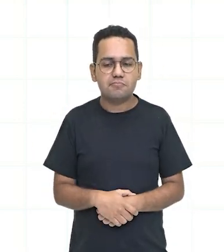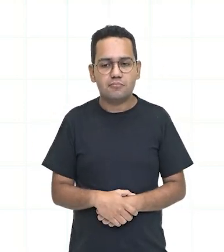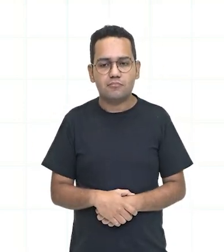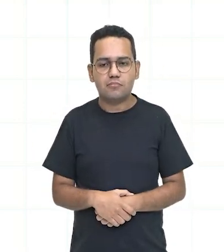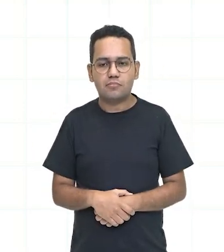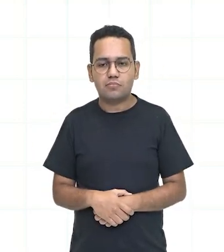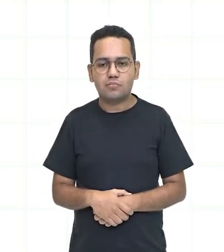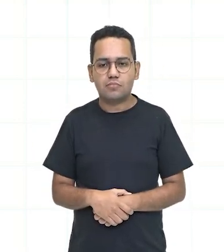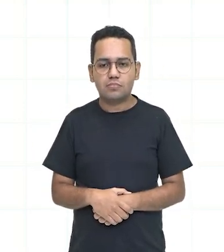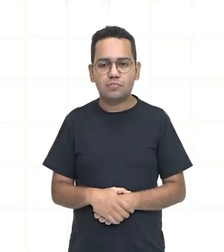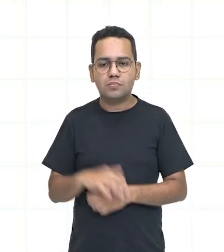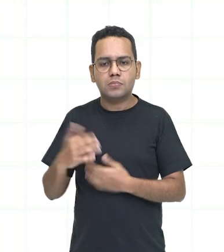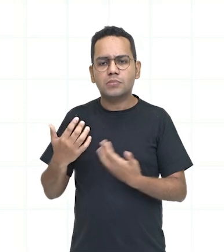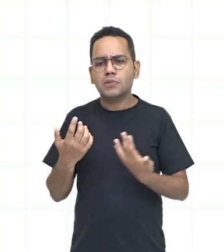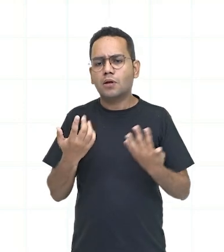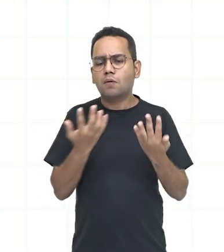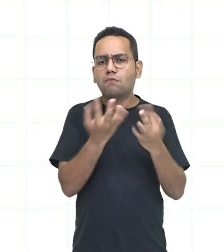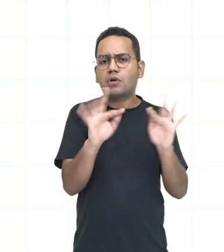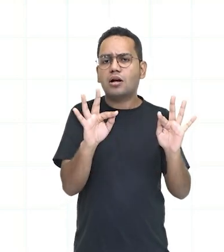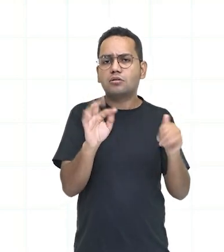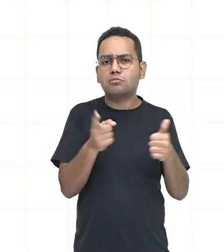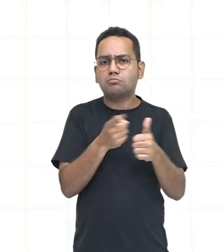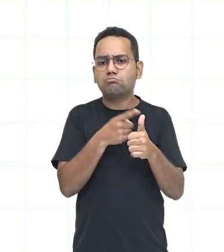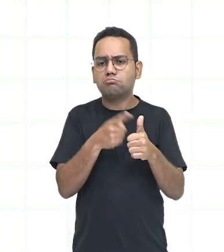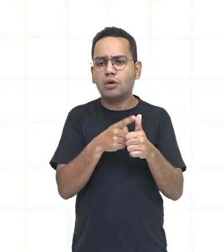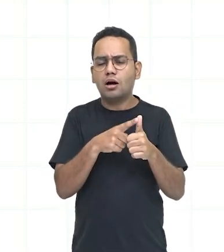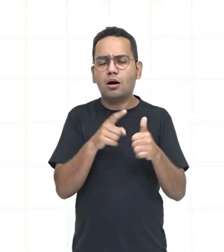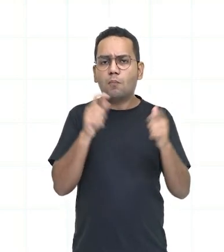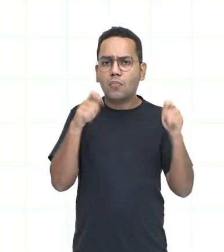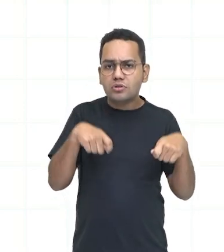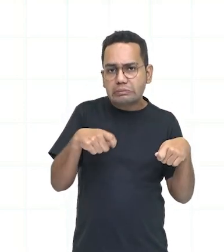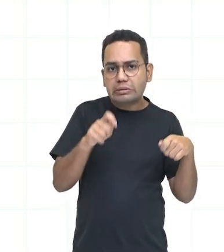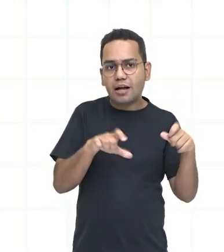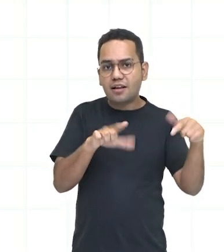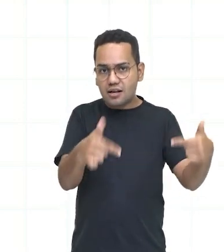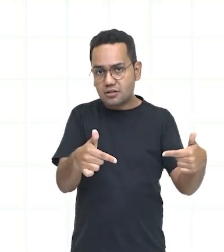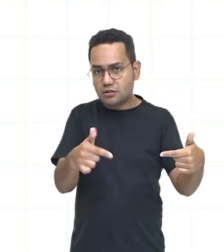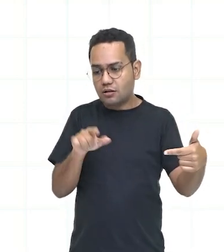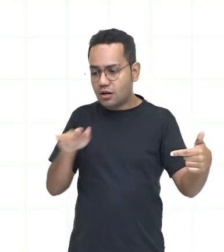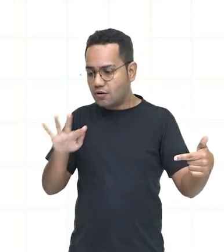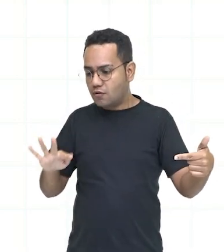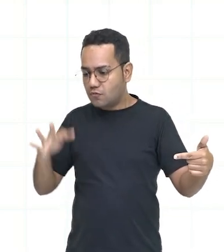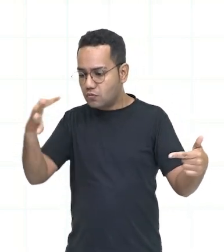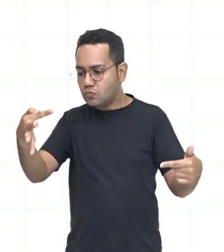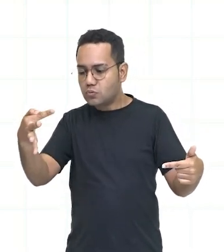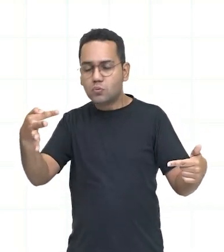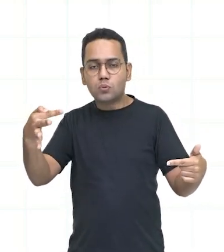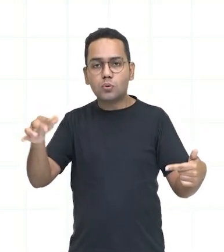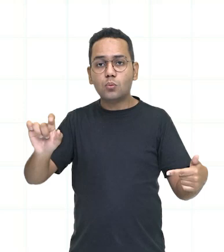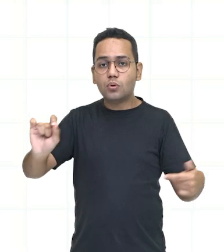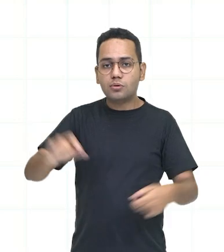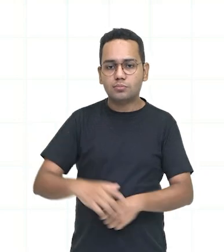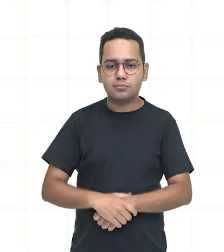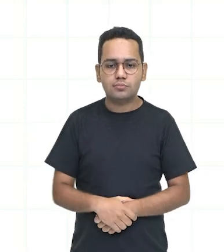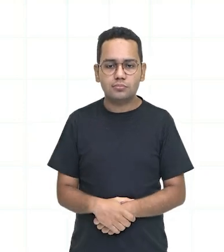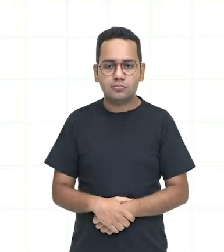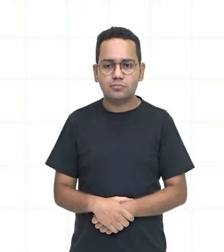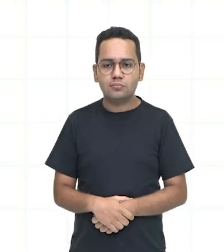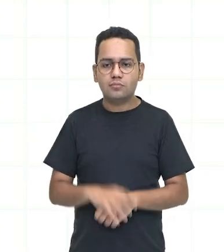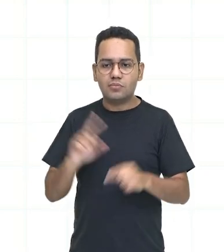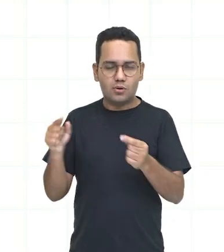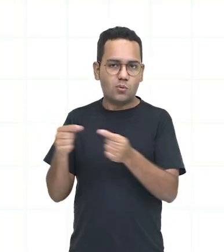que poderá acontecer, né? Que é uma possibilidade. E aí a oração futura, né, vai indicar então